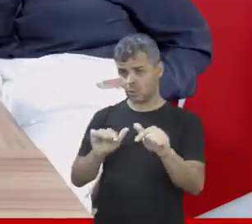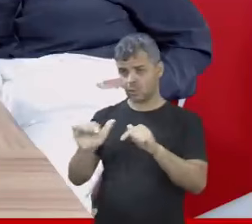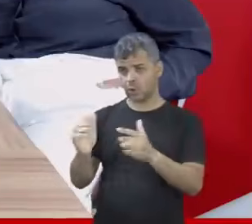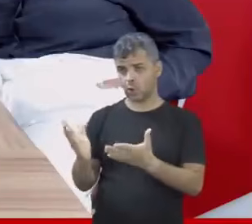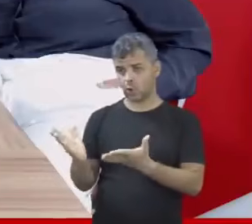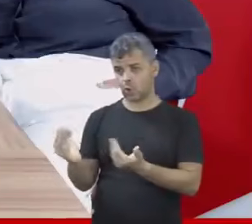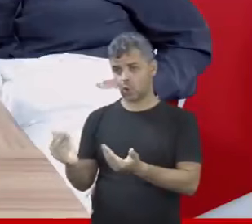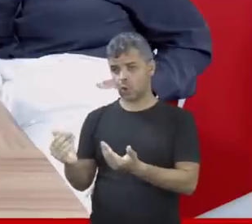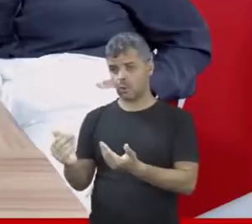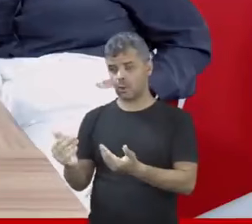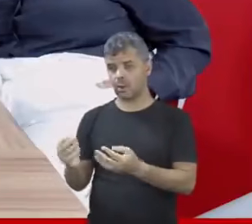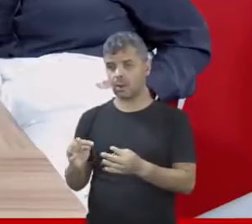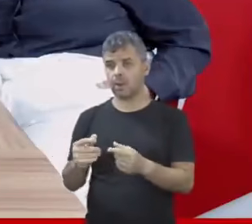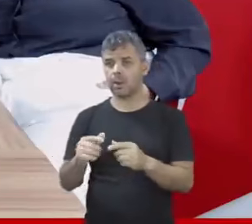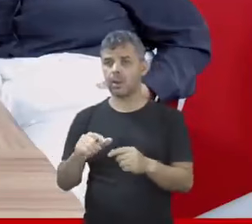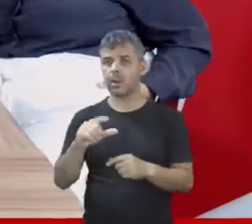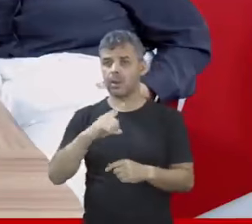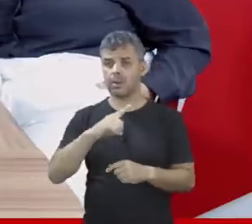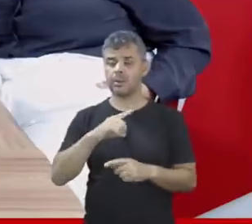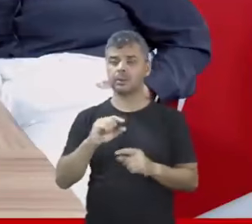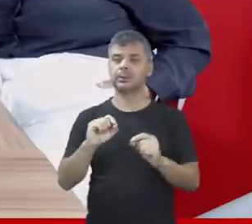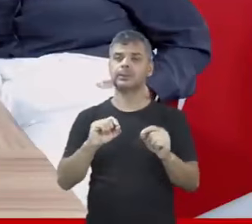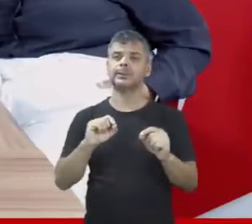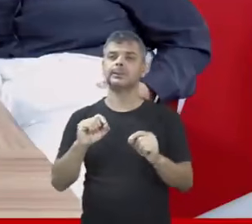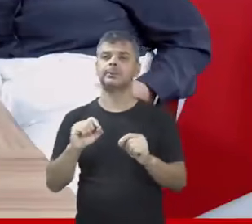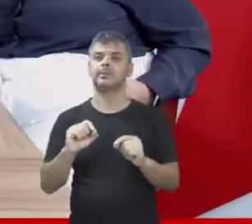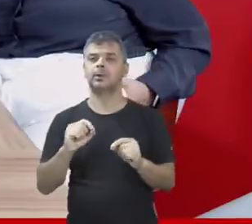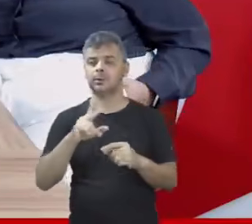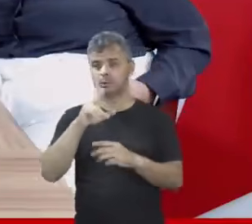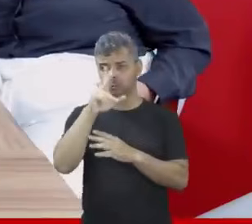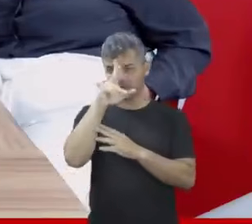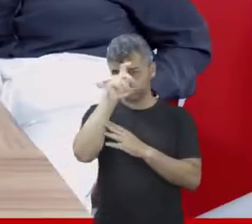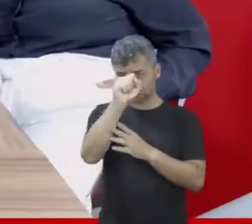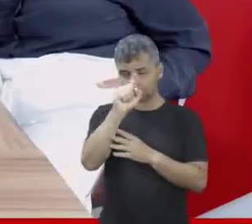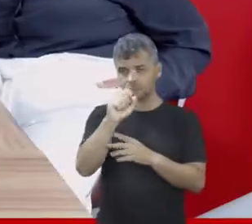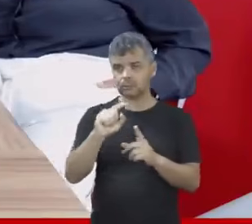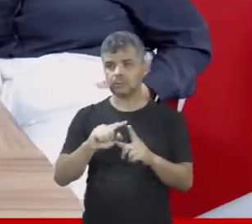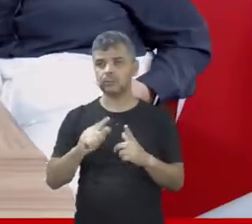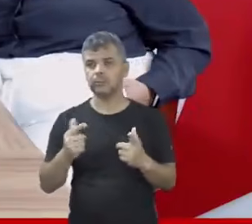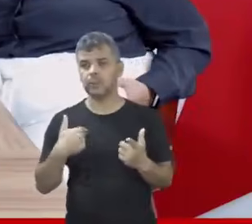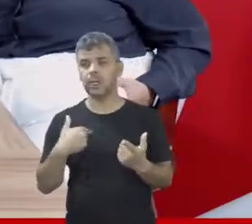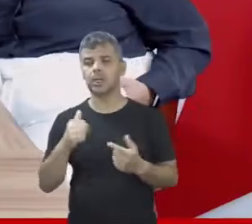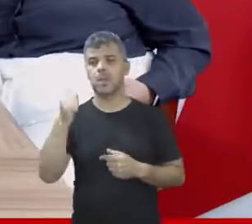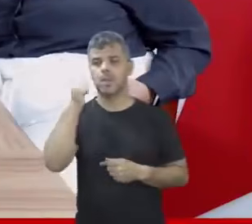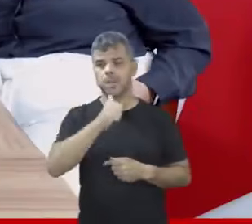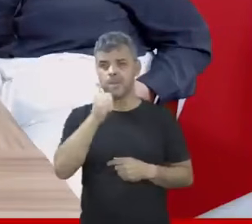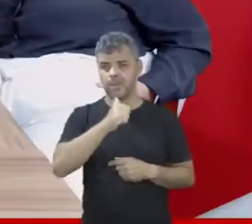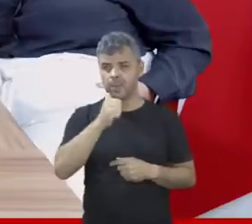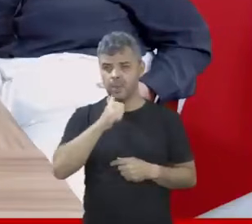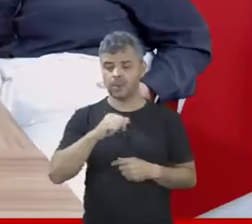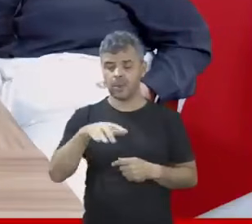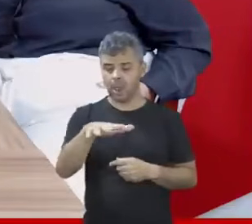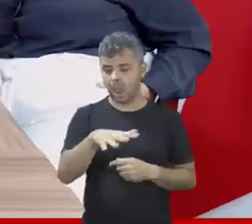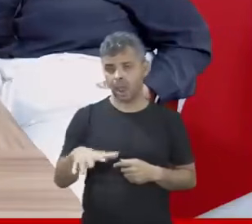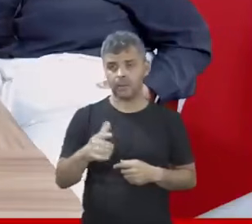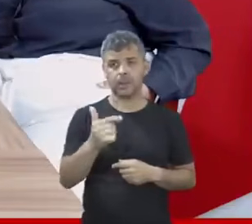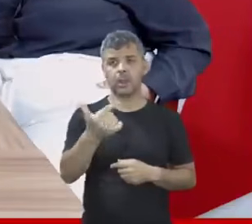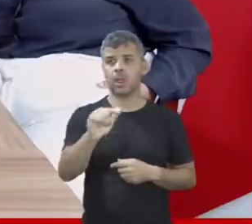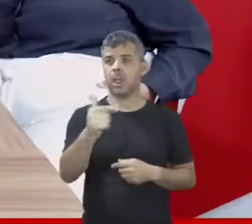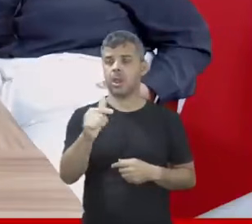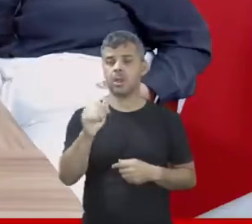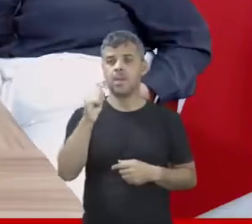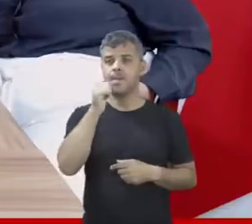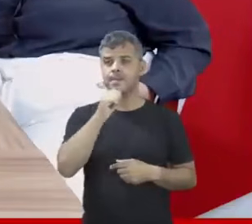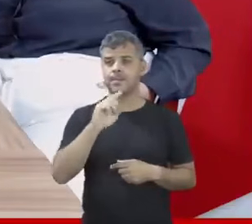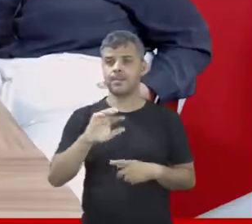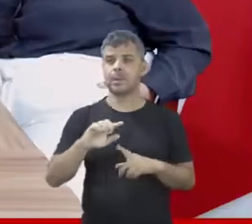jovem, muito ativo, tem ainda a questão muito forte das mulheres, né, porque é um setor que não tem tantas